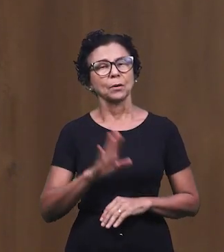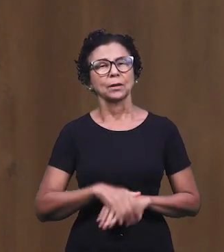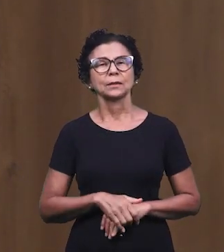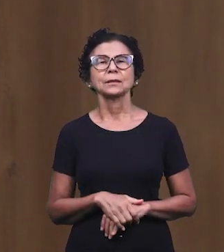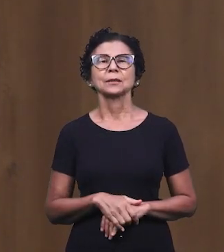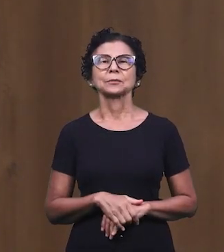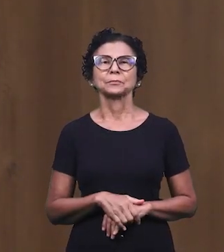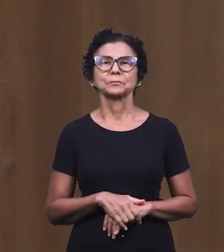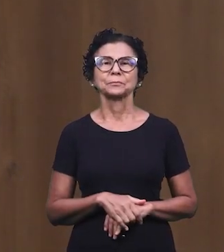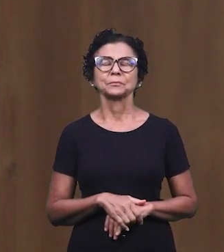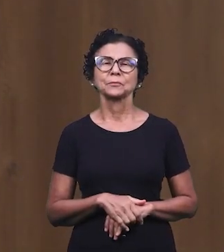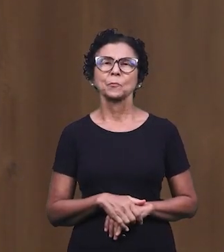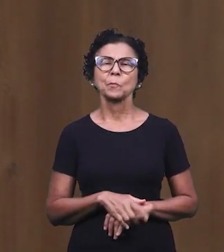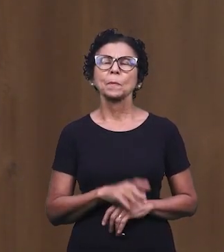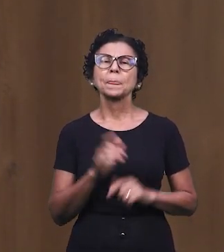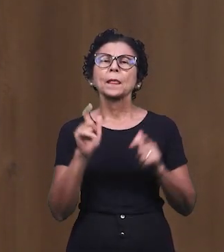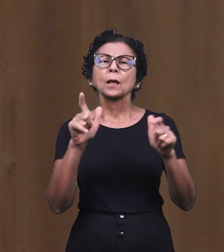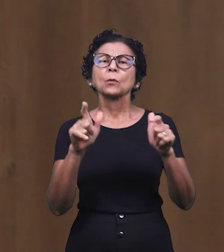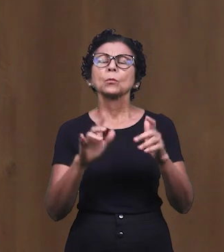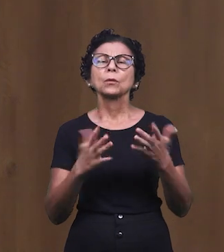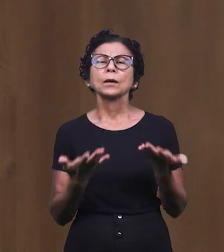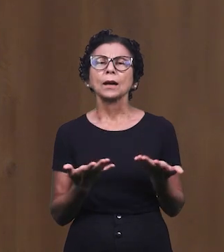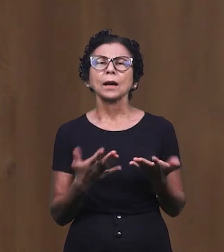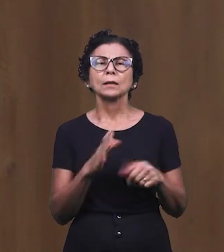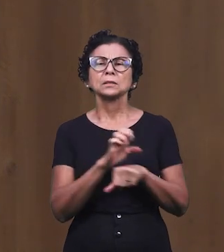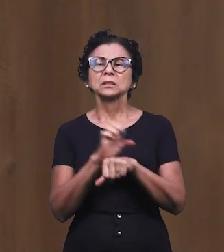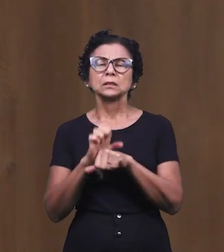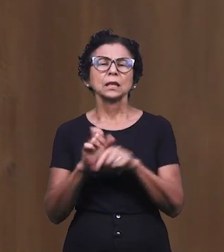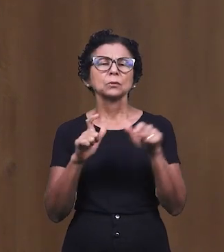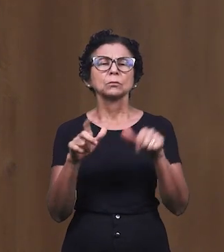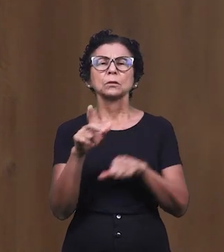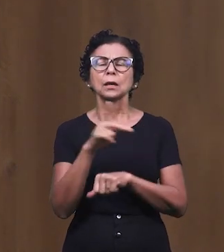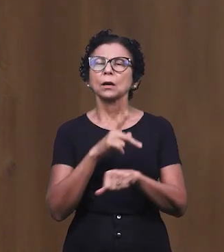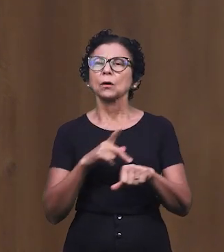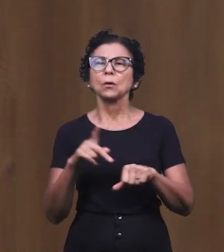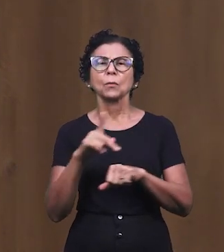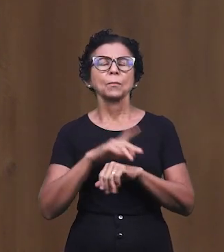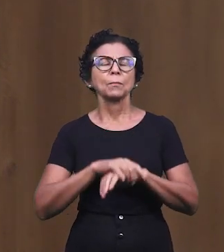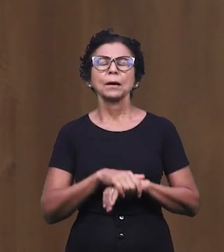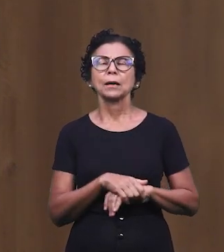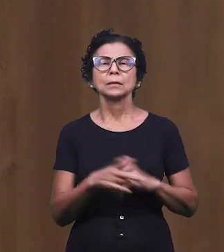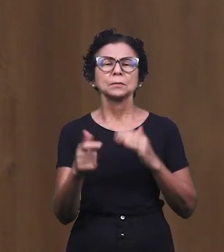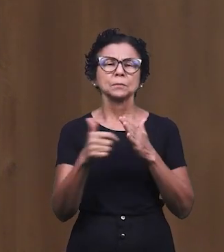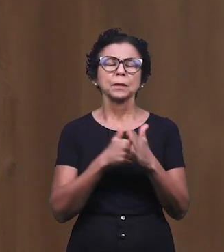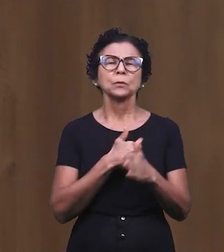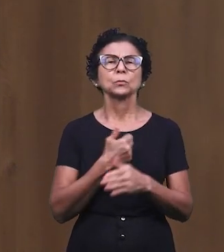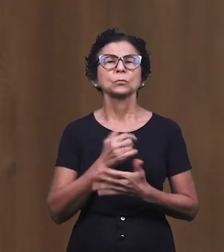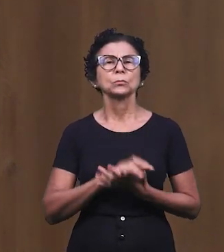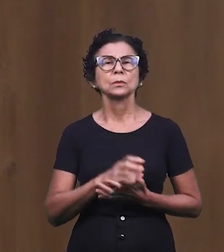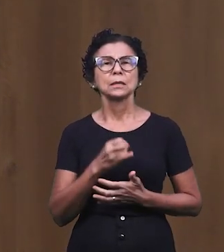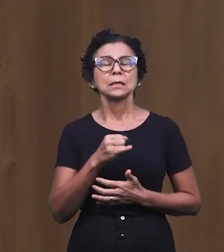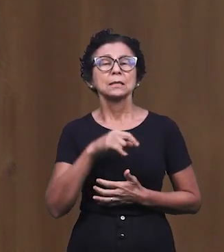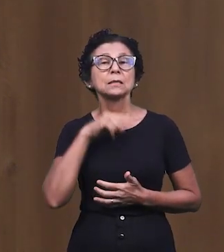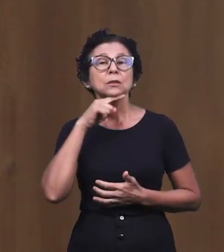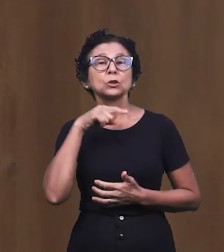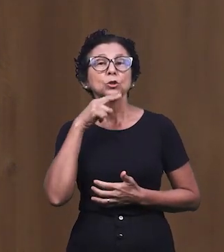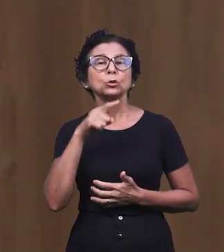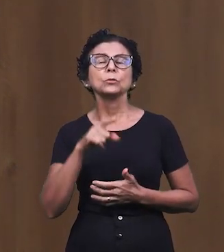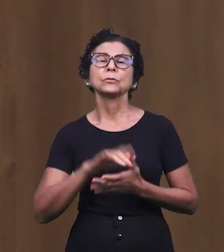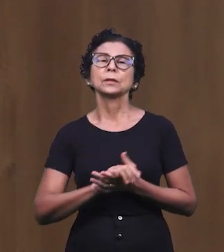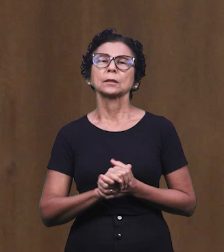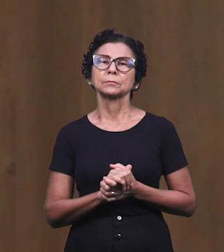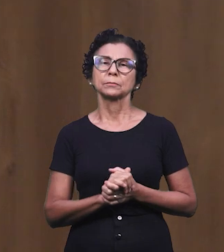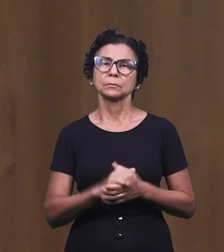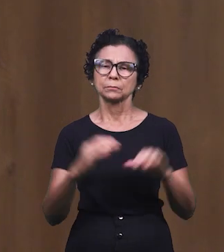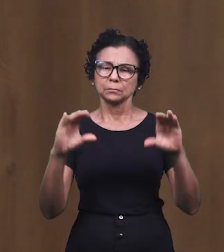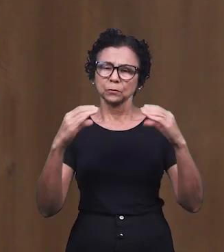compartilhar e comentar. Fala de onde os irmãos são, deixa dicas, perguntem, deixe suas dúvidas nos comentários. No decorrer